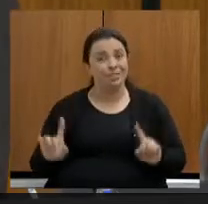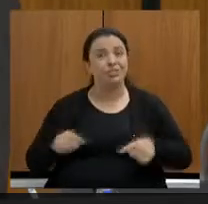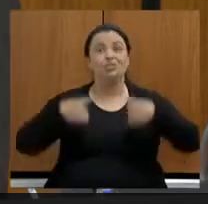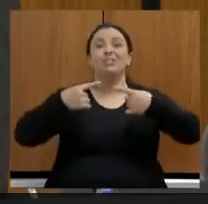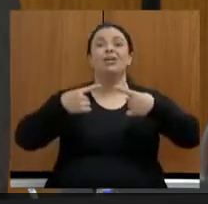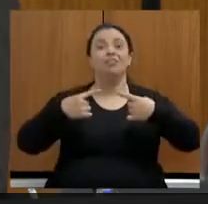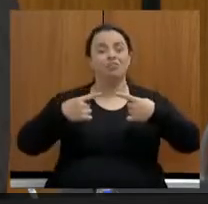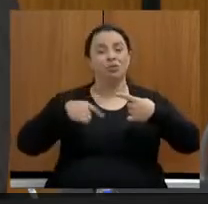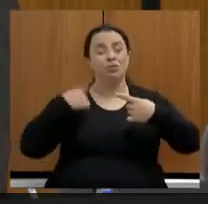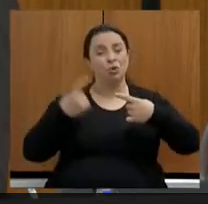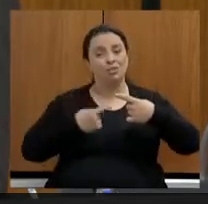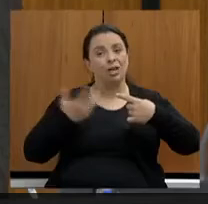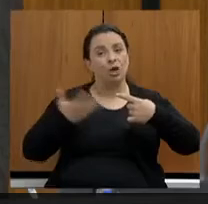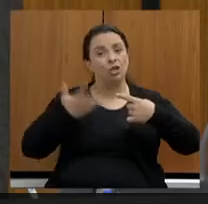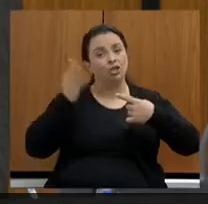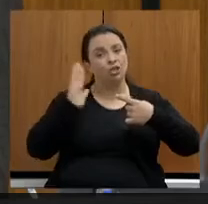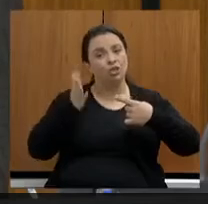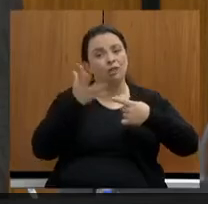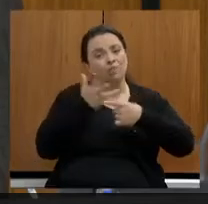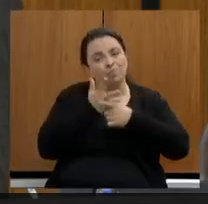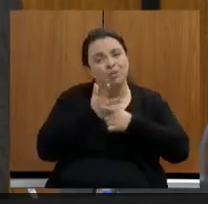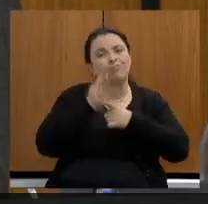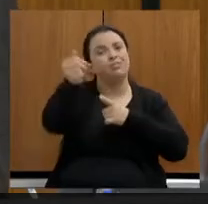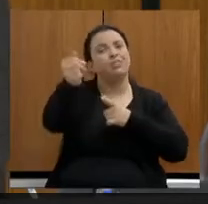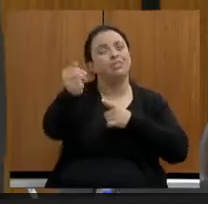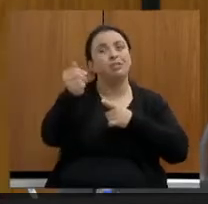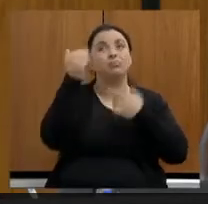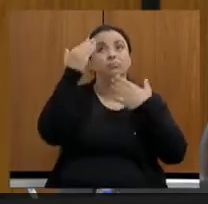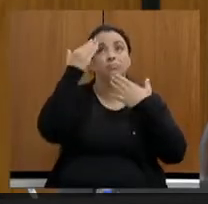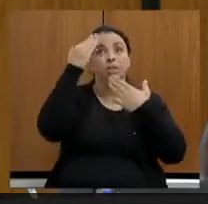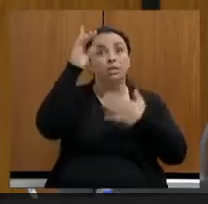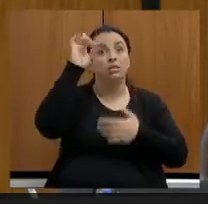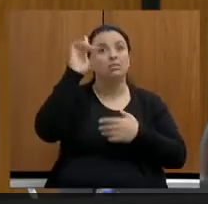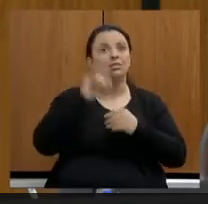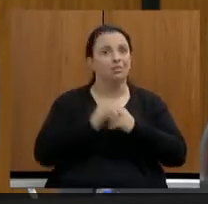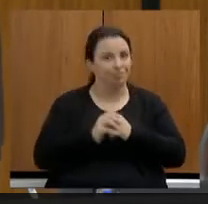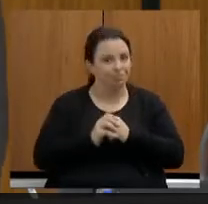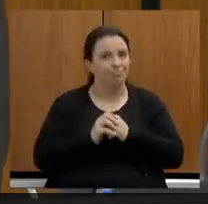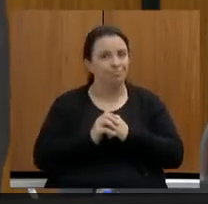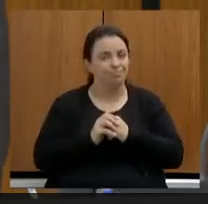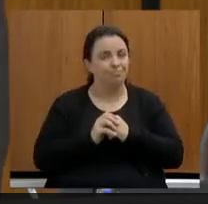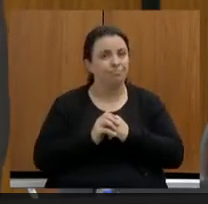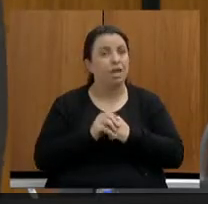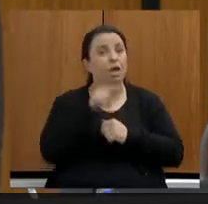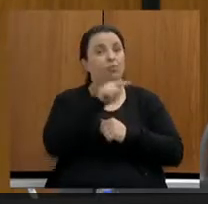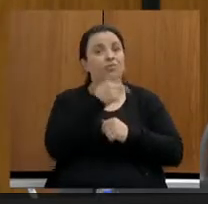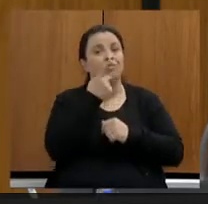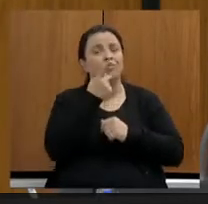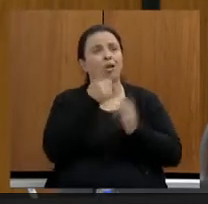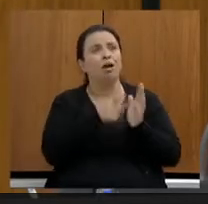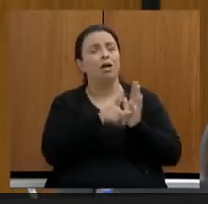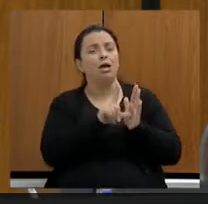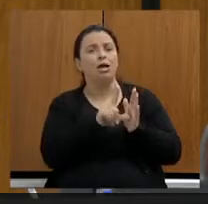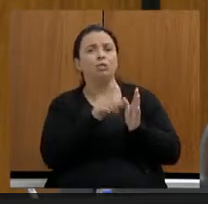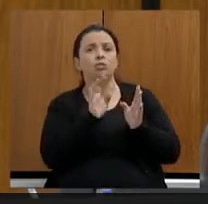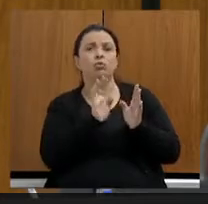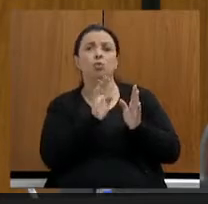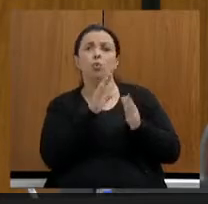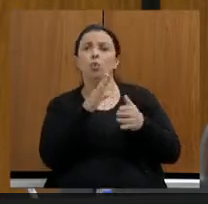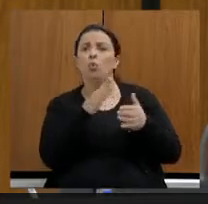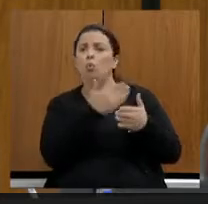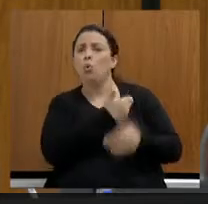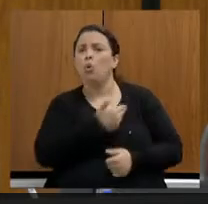altivamente vencendo graças a Deus e a senhora falava assim dá pouco sobre os programas do